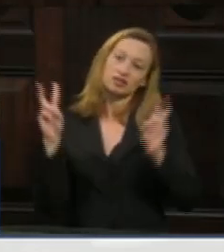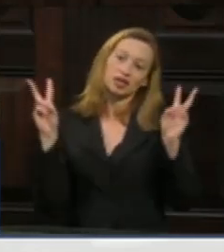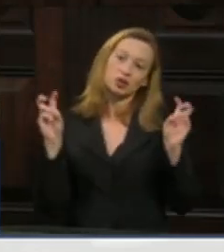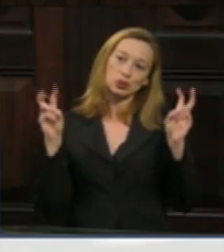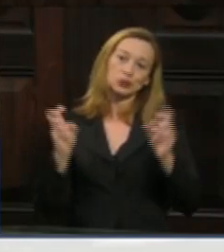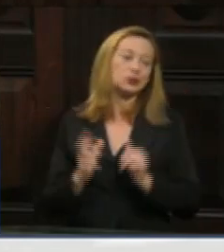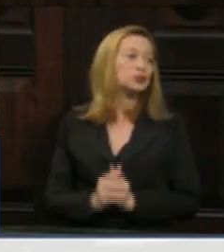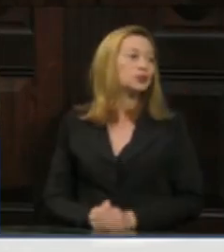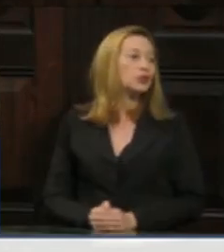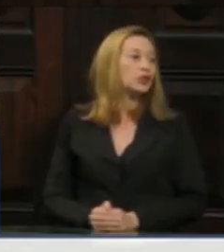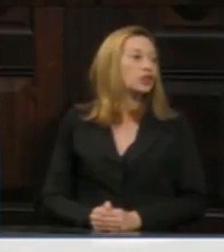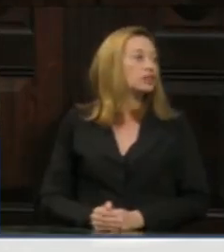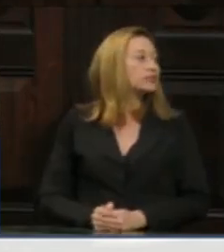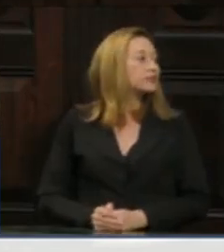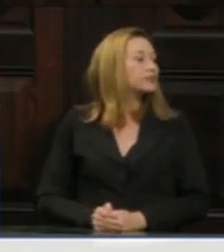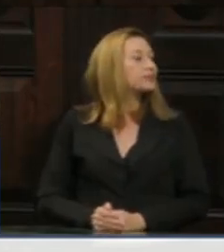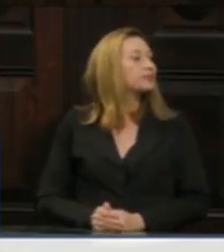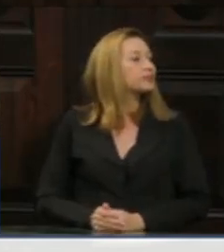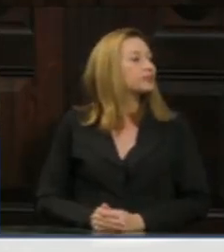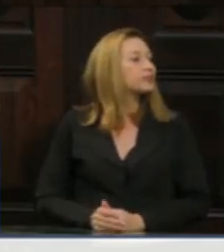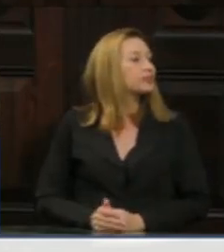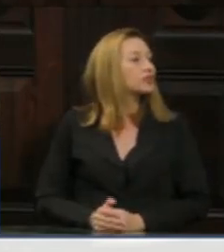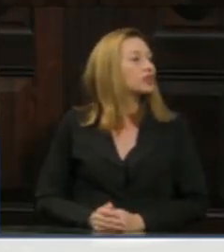dignidade de nenhum deles.